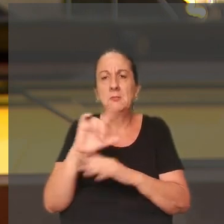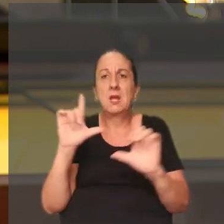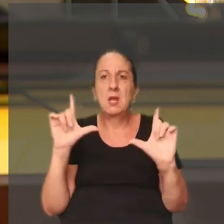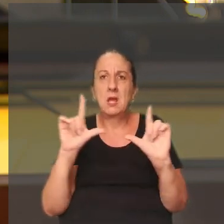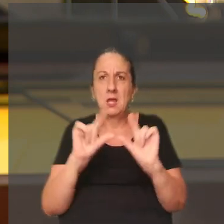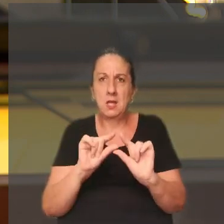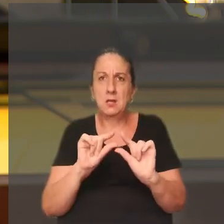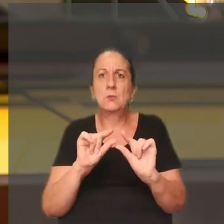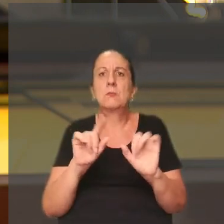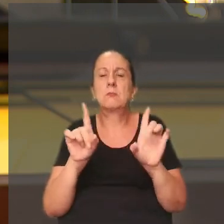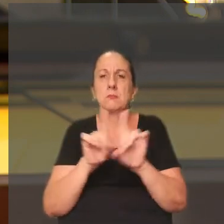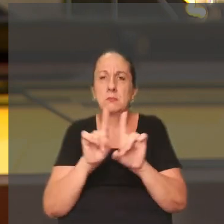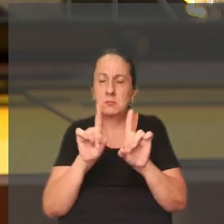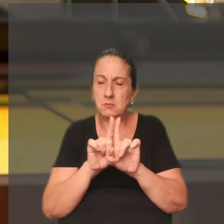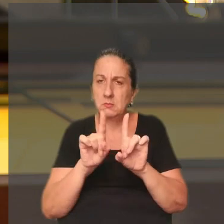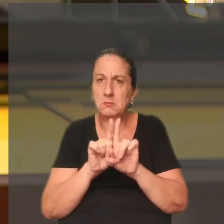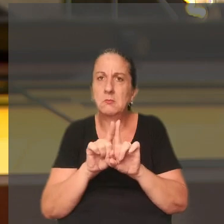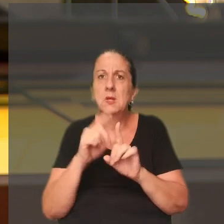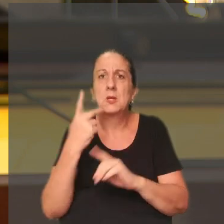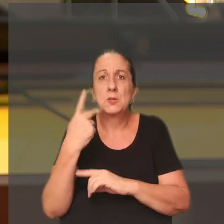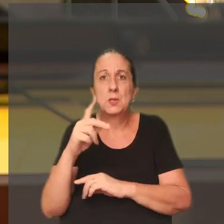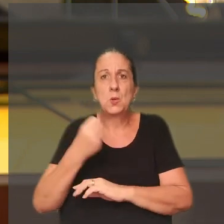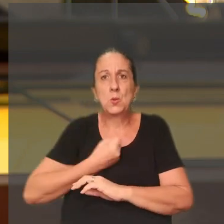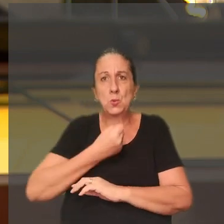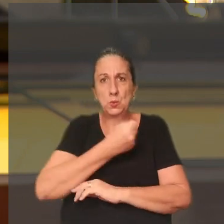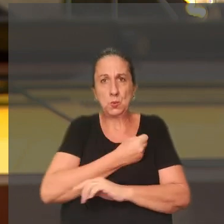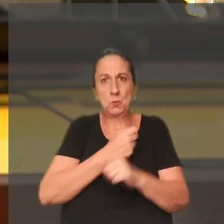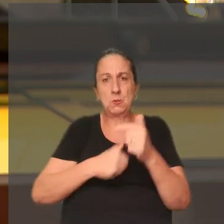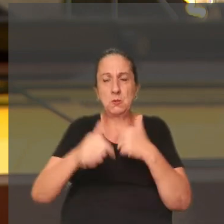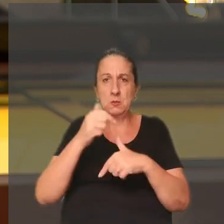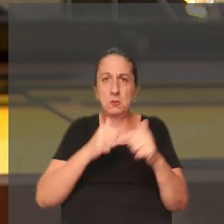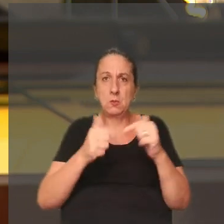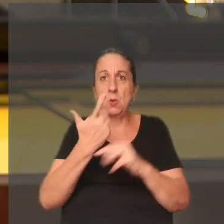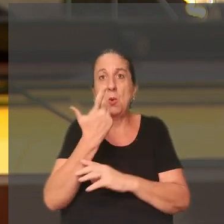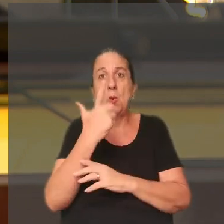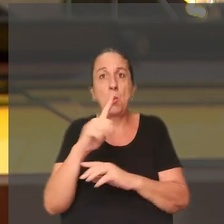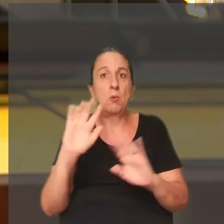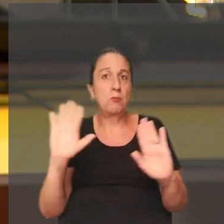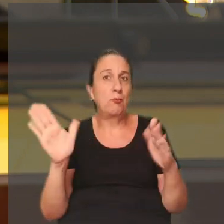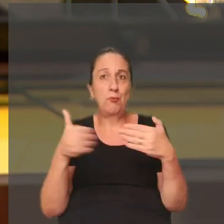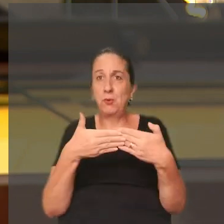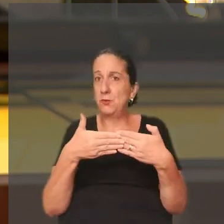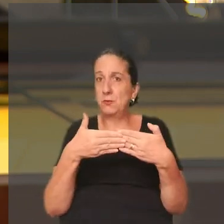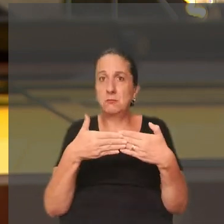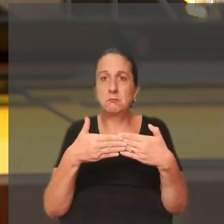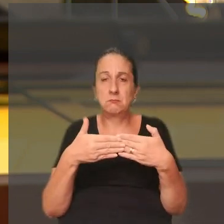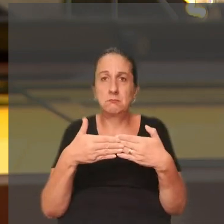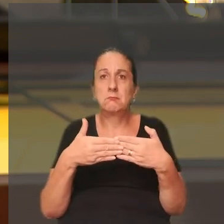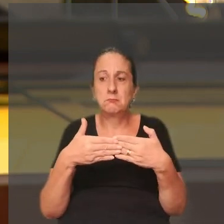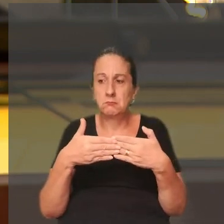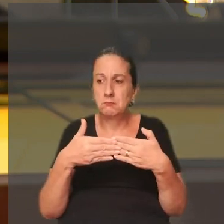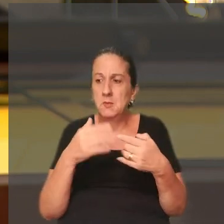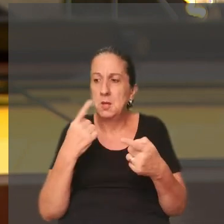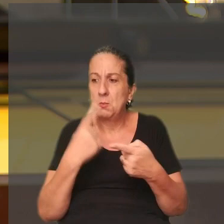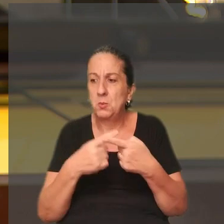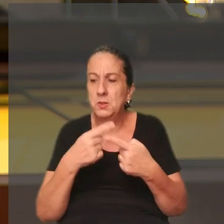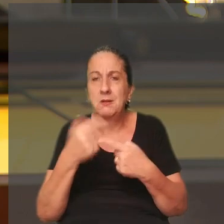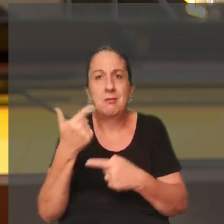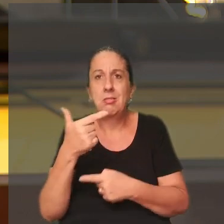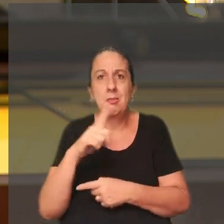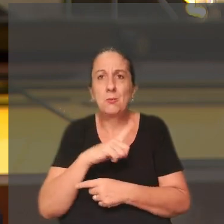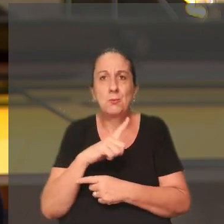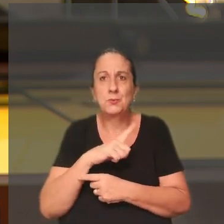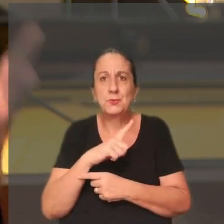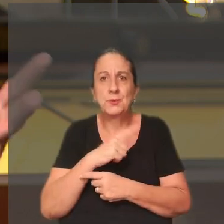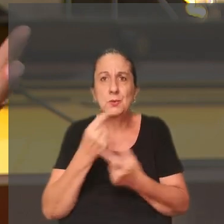importantes reduziram drasticamente o seu número de empregados e outros fecharam as portas,